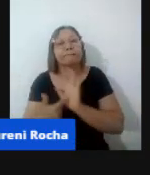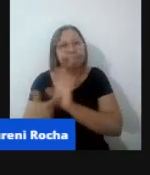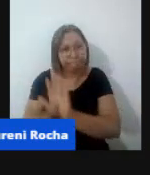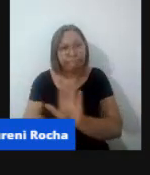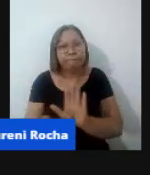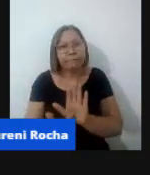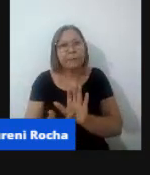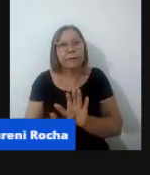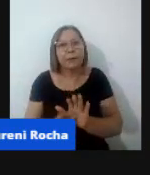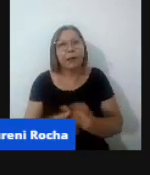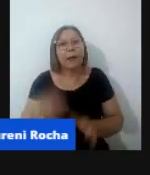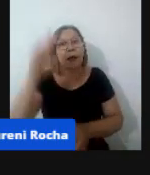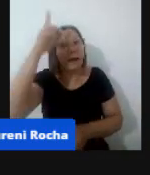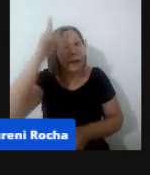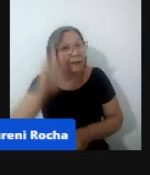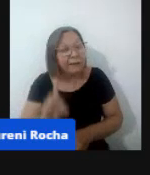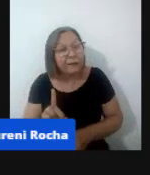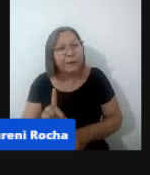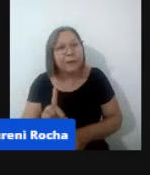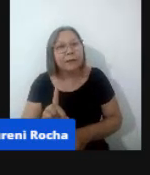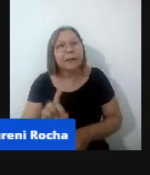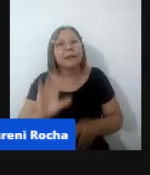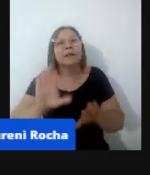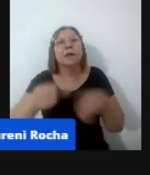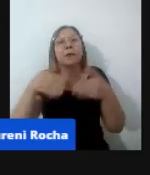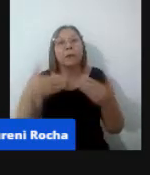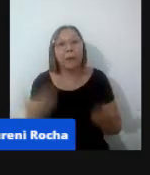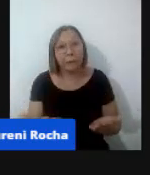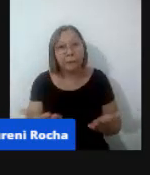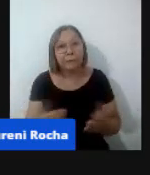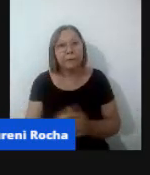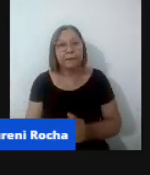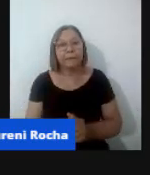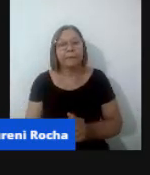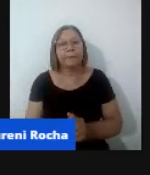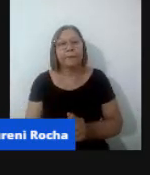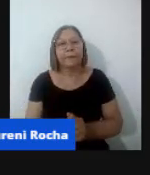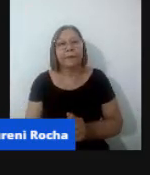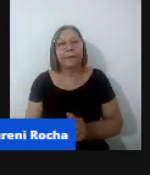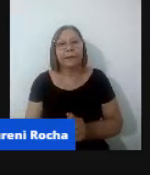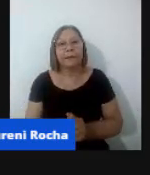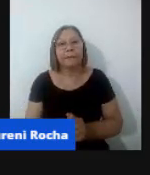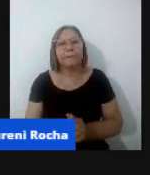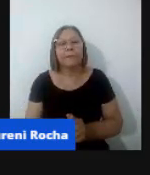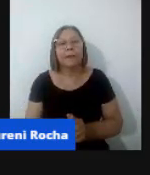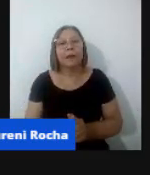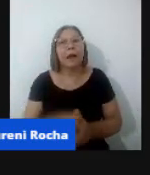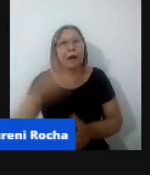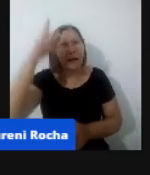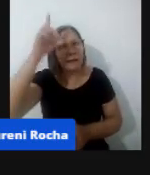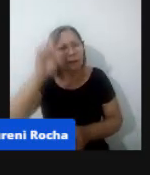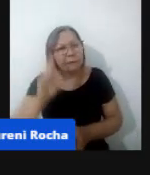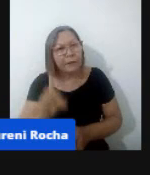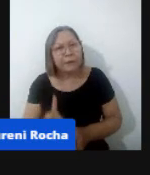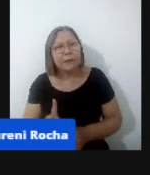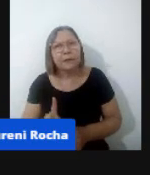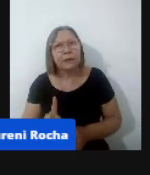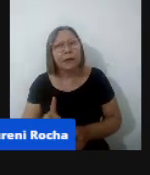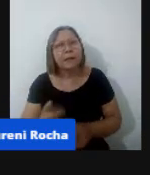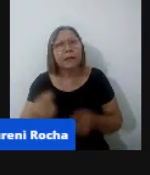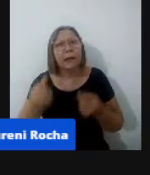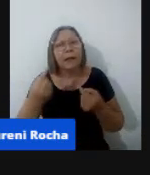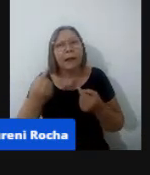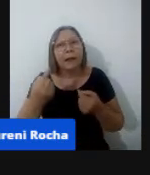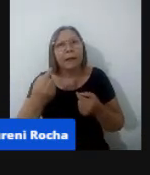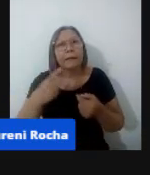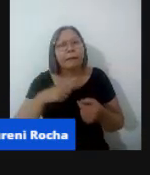Qual a deficiência que ela tem? Mediante a isso, qual o impacto que essa deficiência provoca